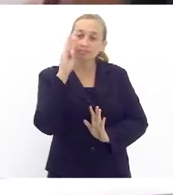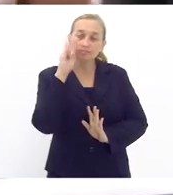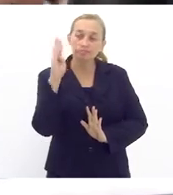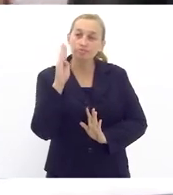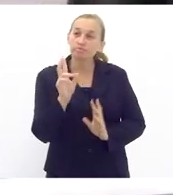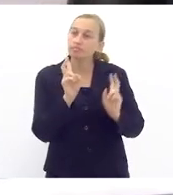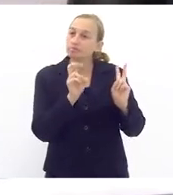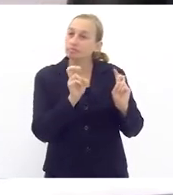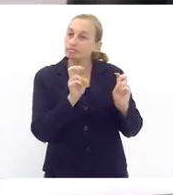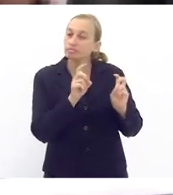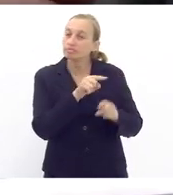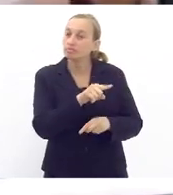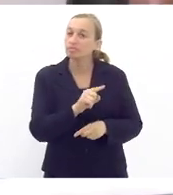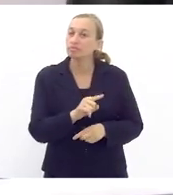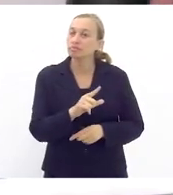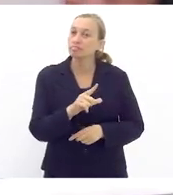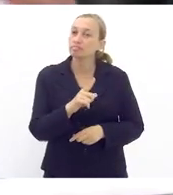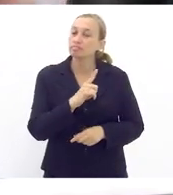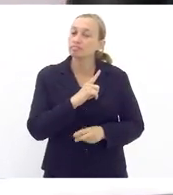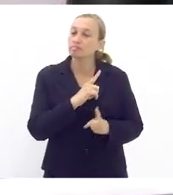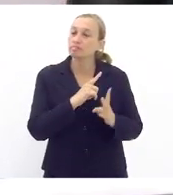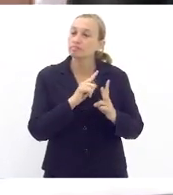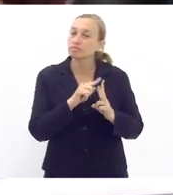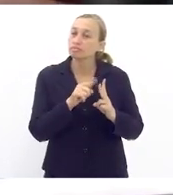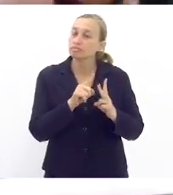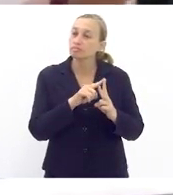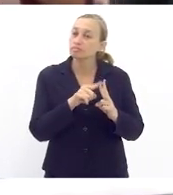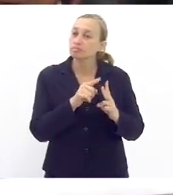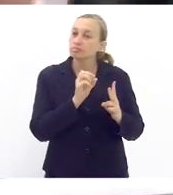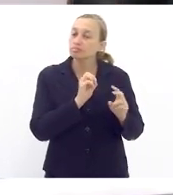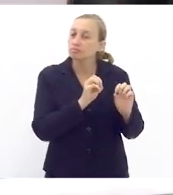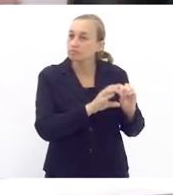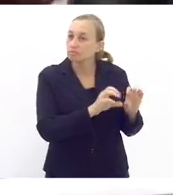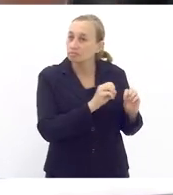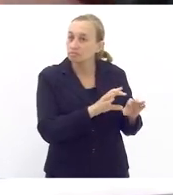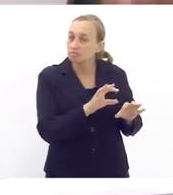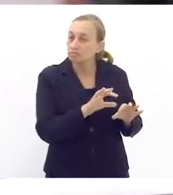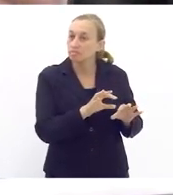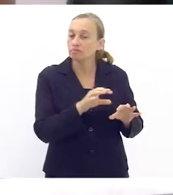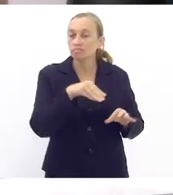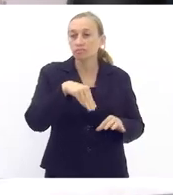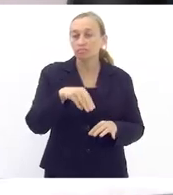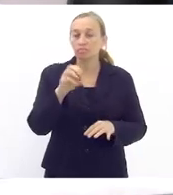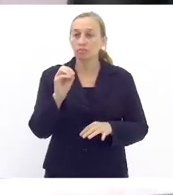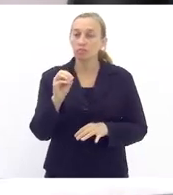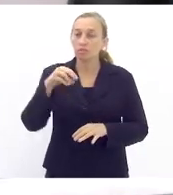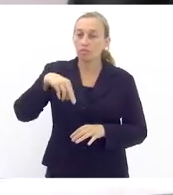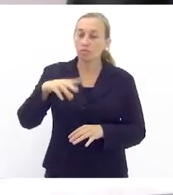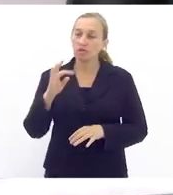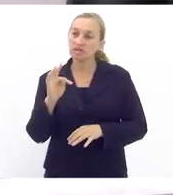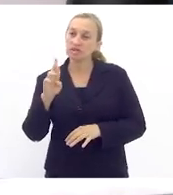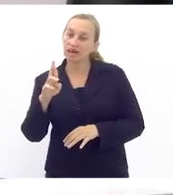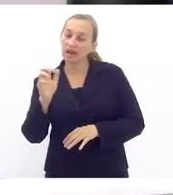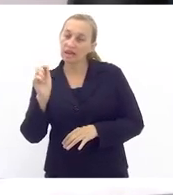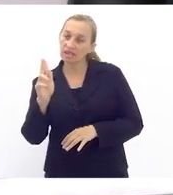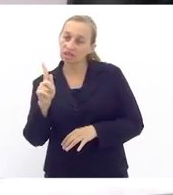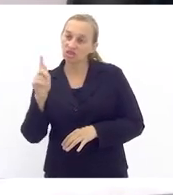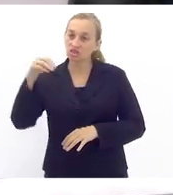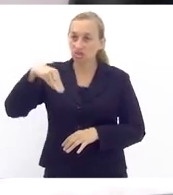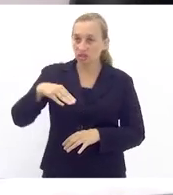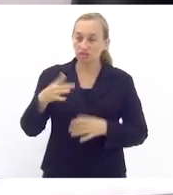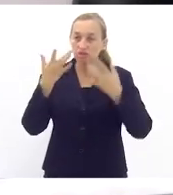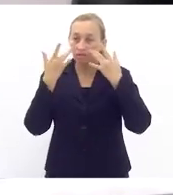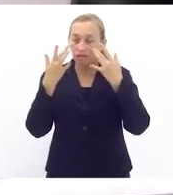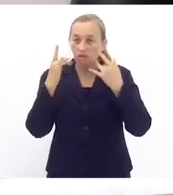essa questão de ter duas aulas né de montagem teatral em um único espaço De que forma a gente